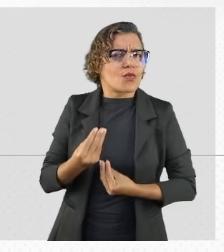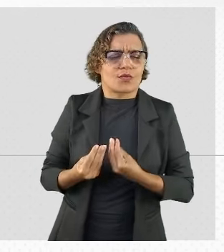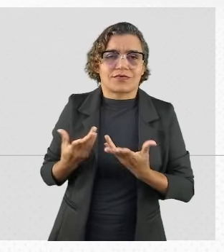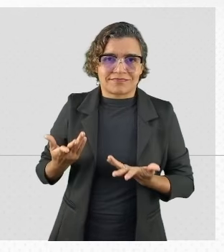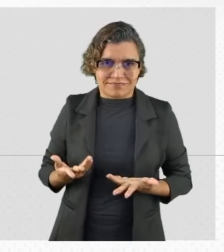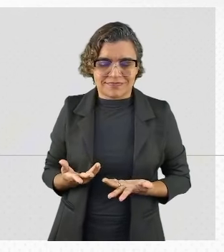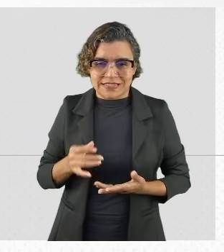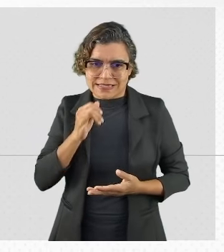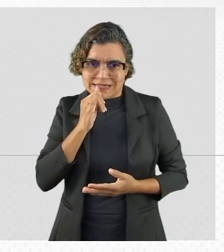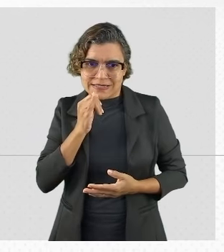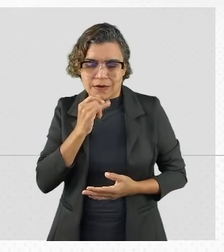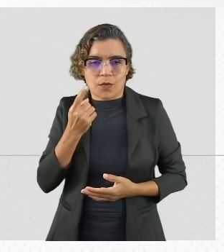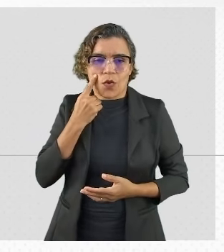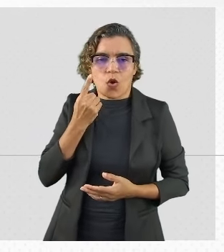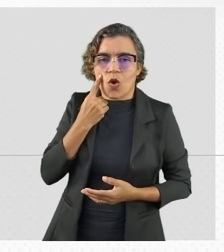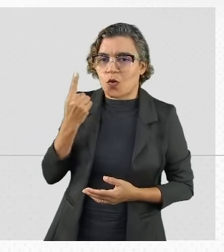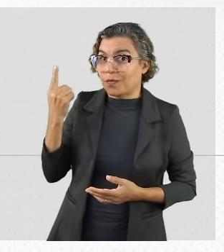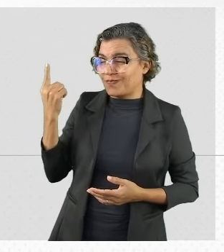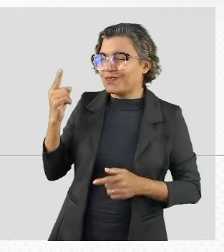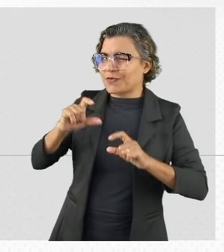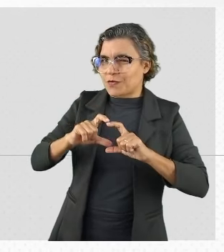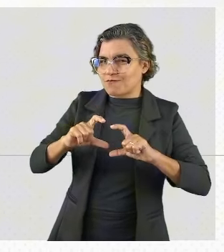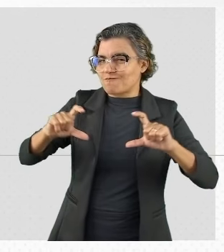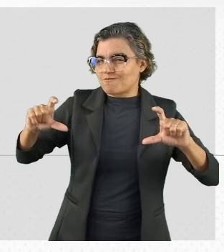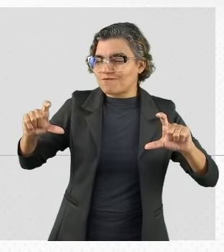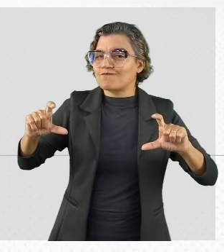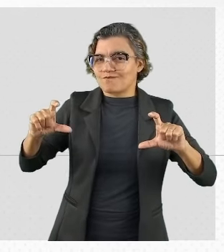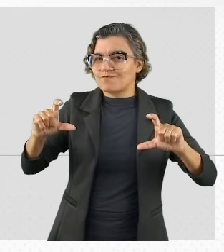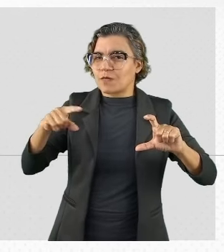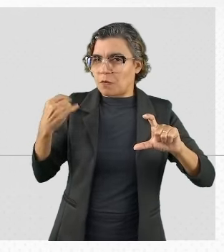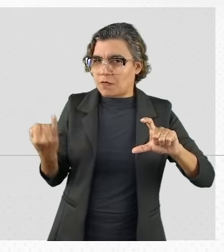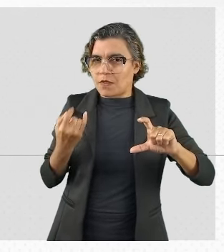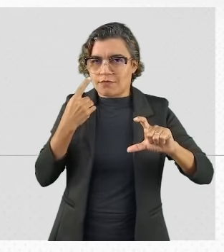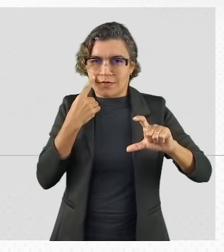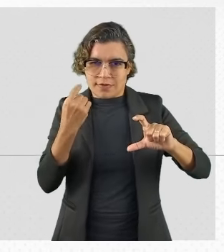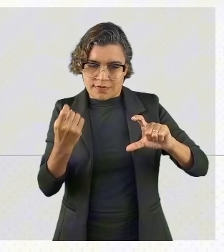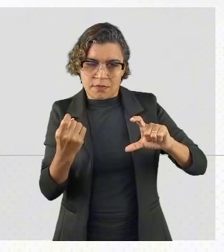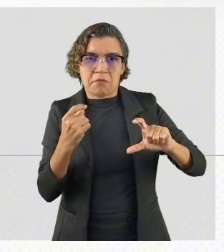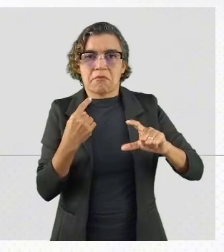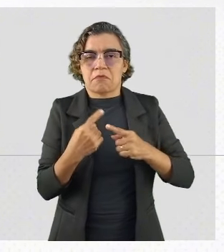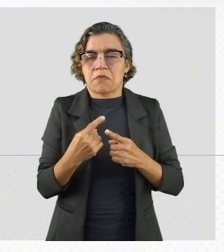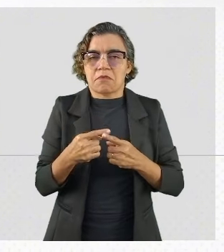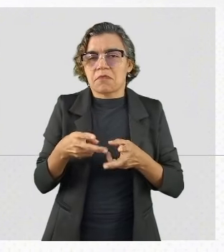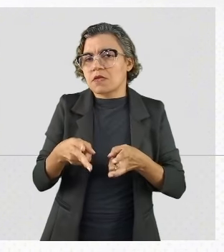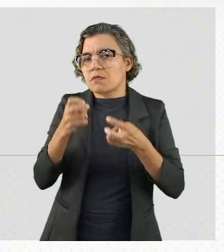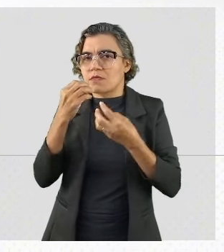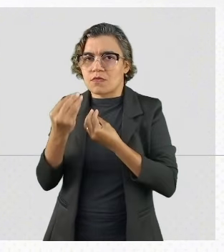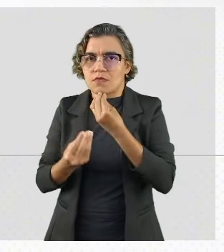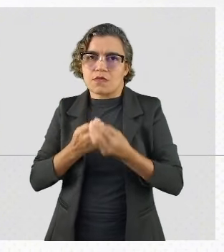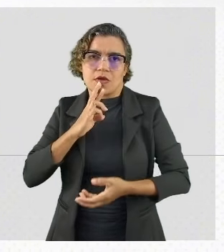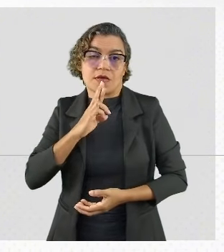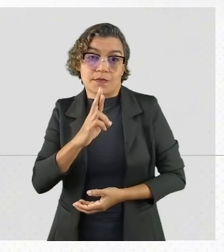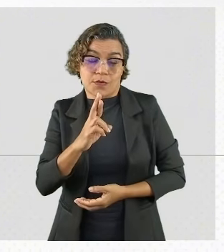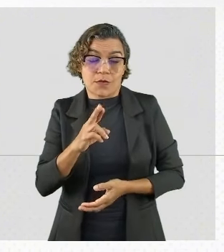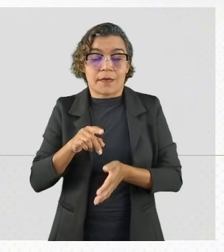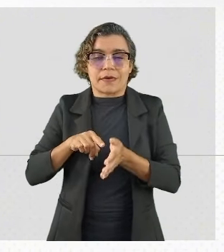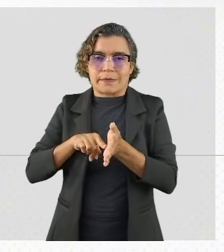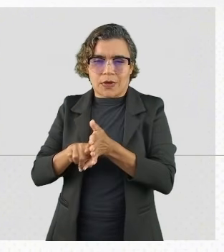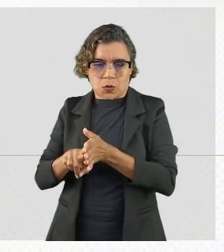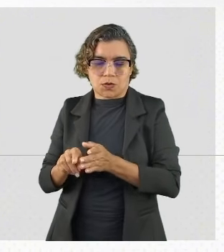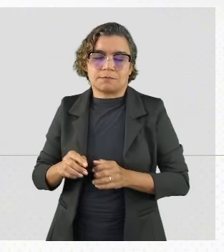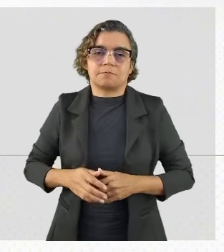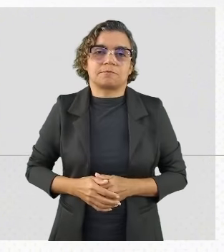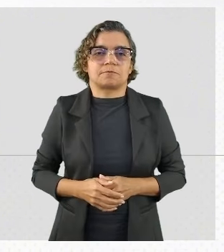eu peguei um trecho, né, porque eu acho isso bastante interessante, para a gente perceber como ele responde essa pergunta.